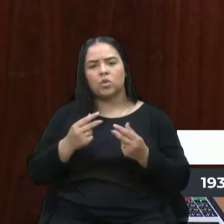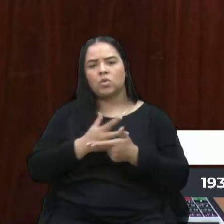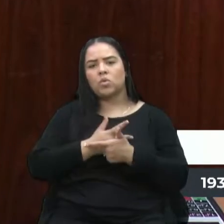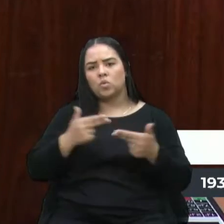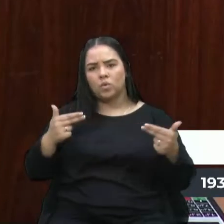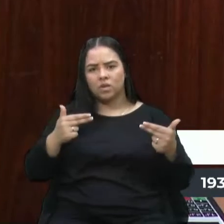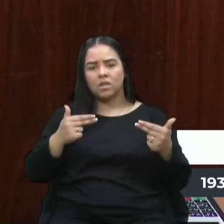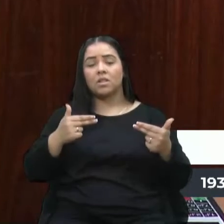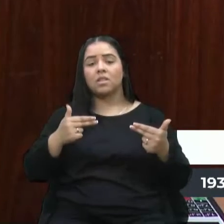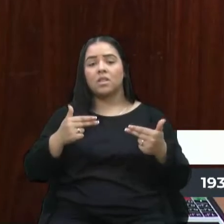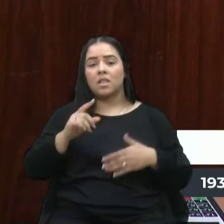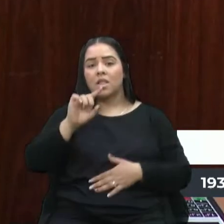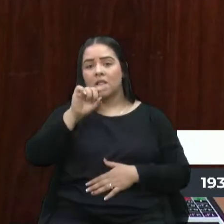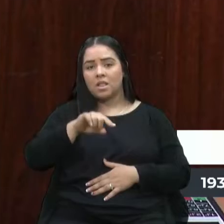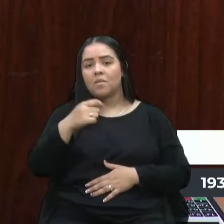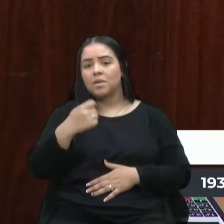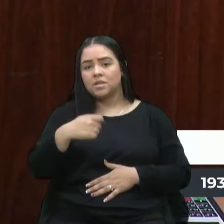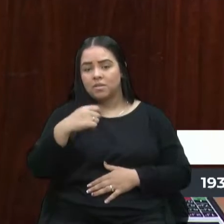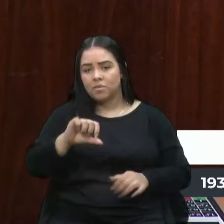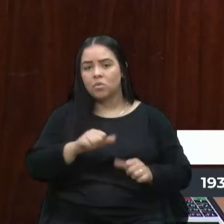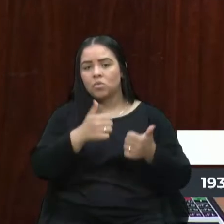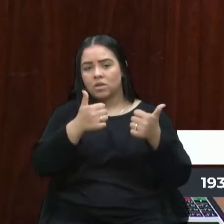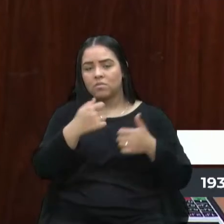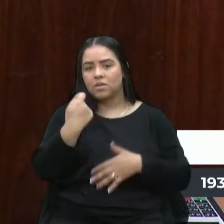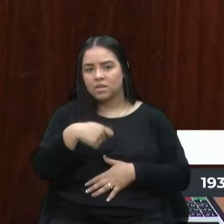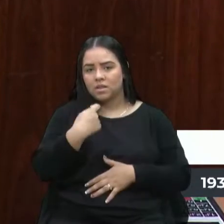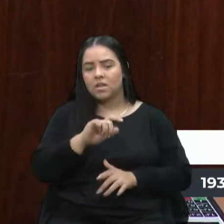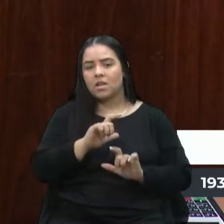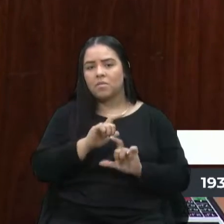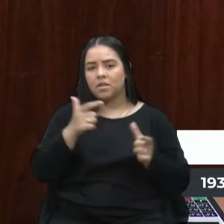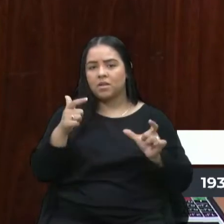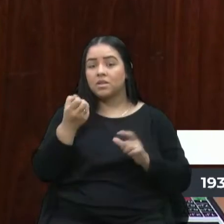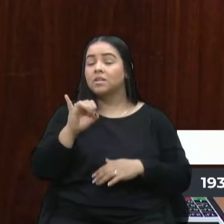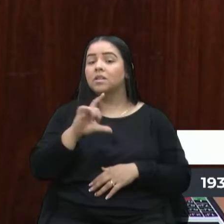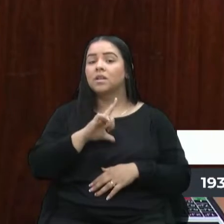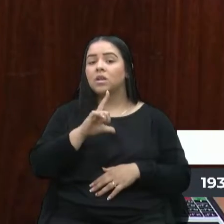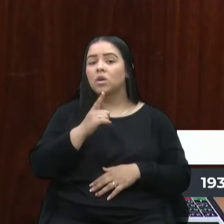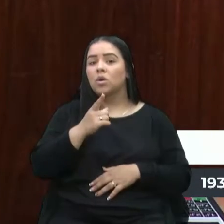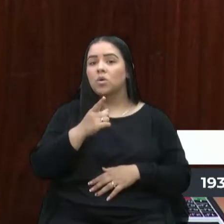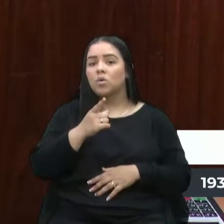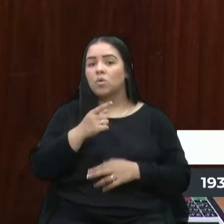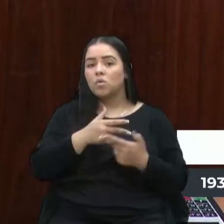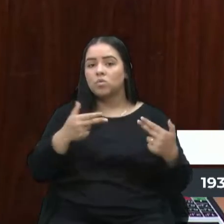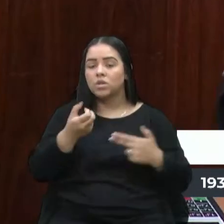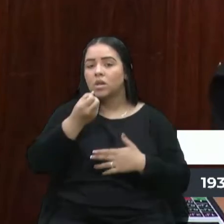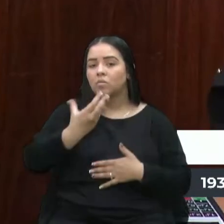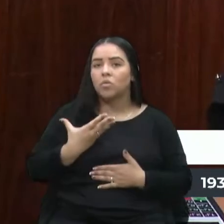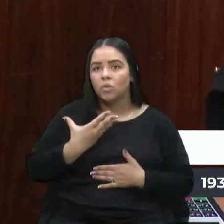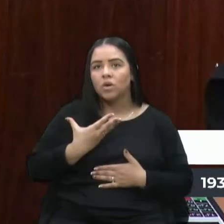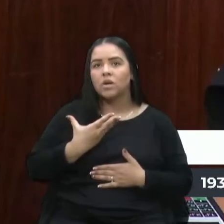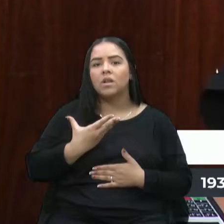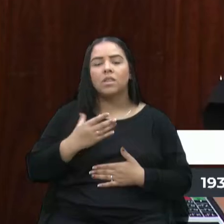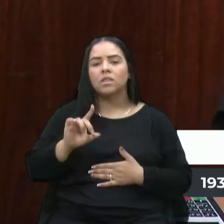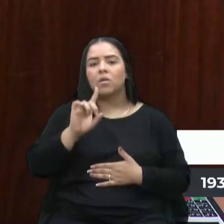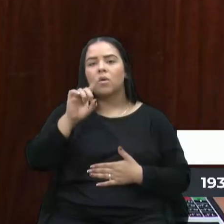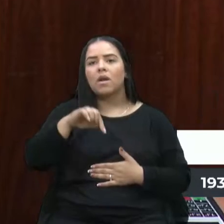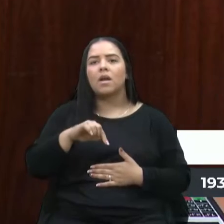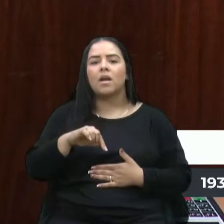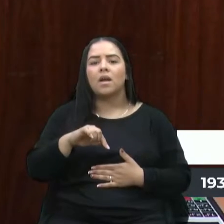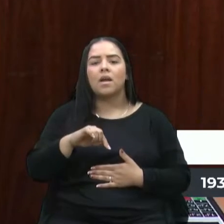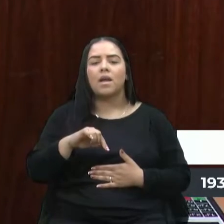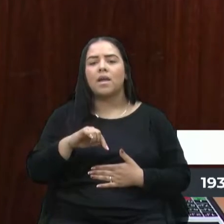atual legislação tem que ser melhoradas e tem que ser ampliada e se tem coisas boas aqui não seria necessário um